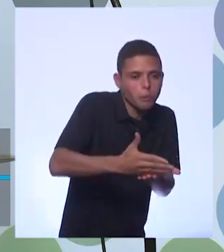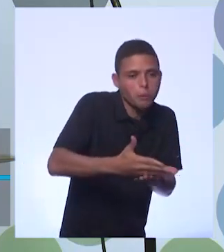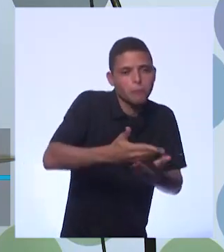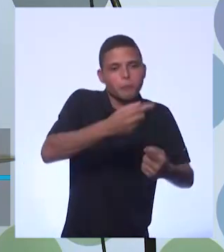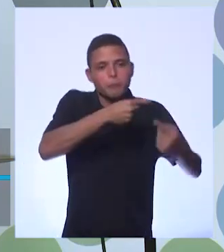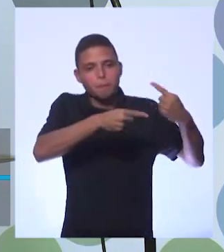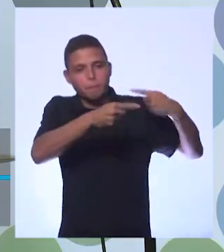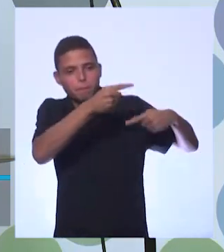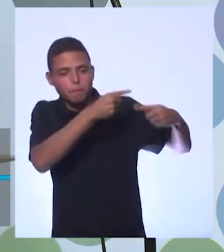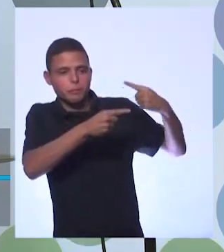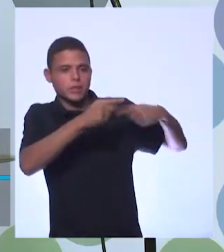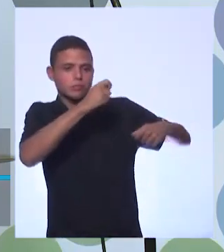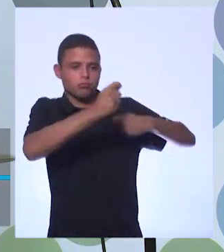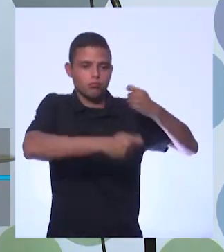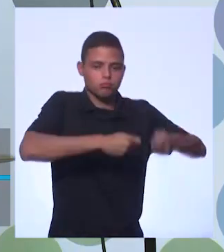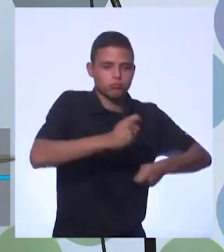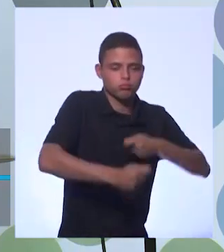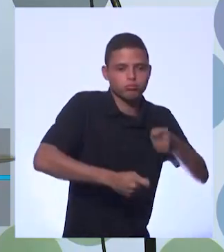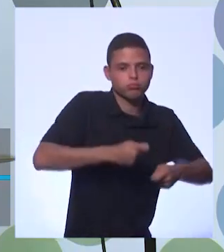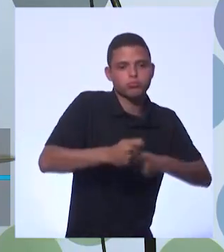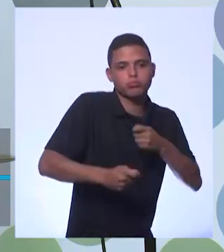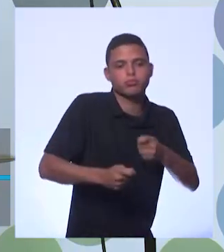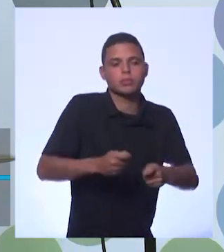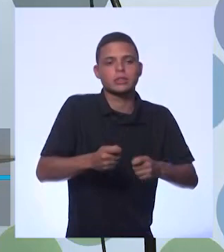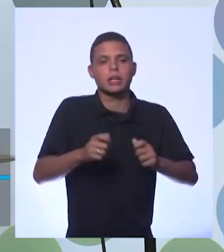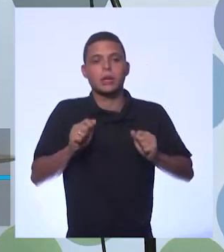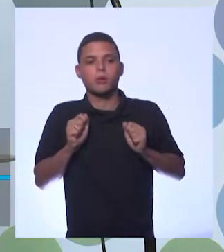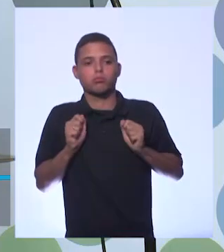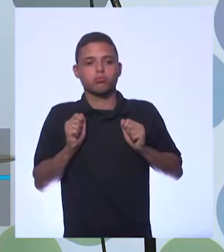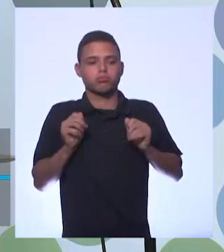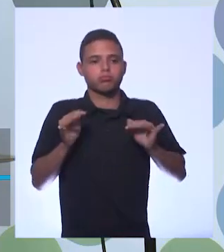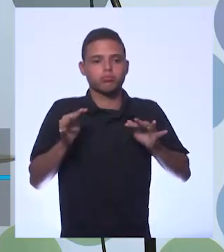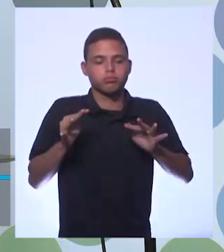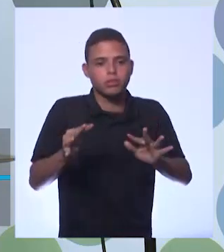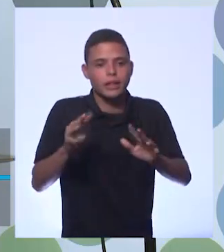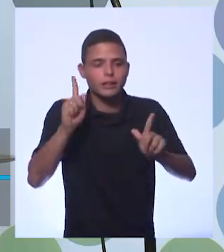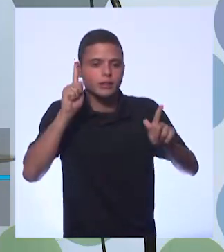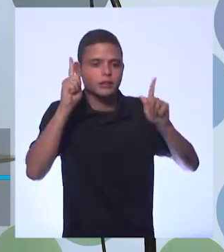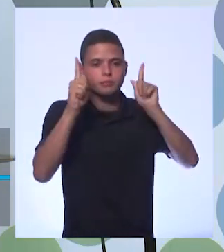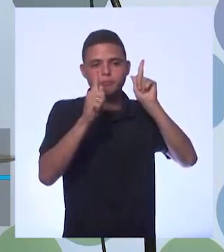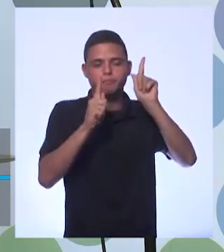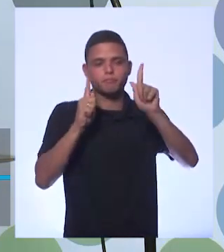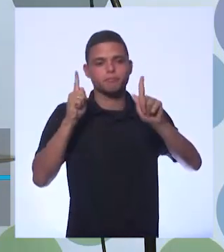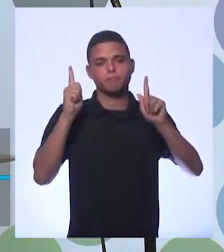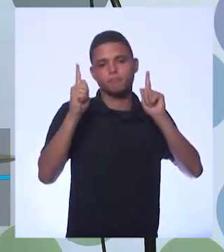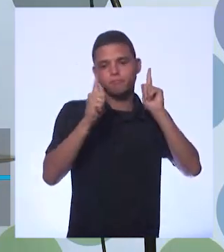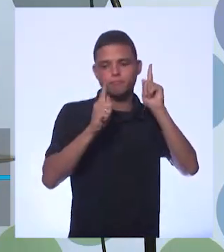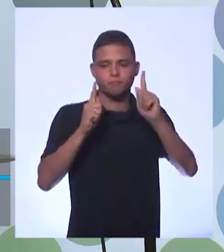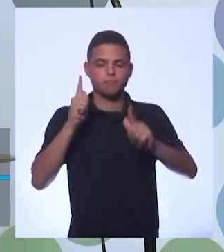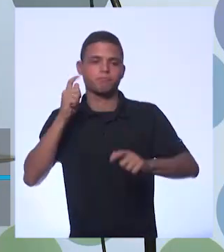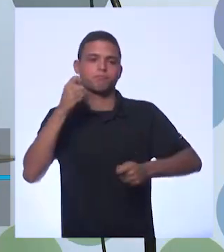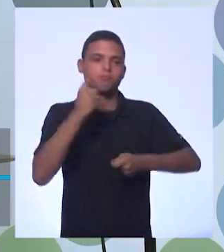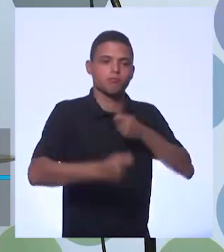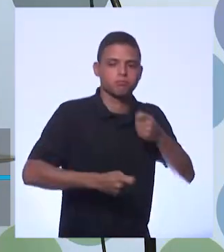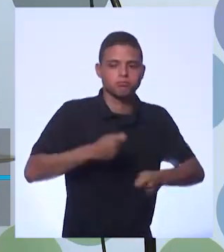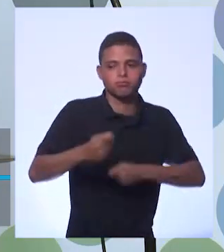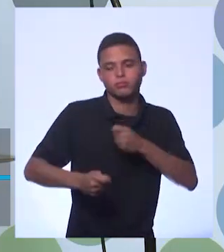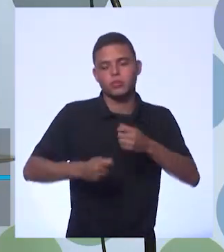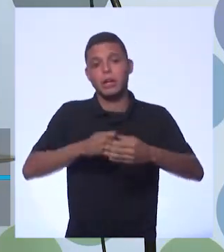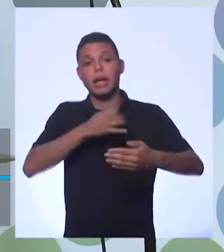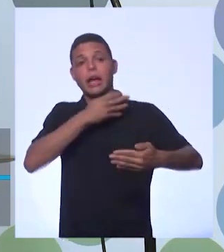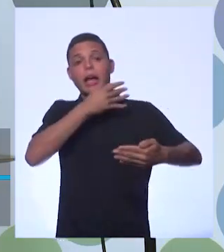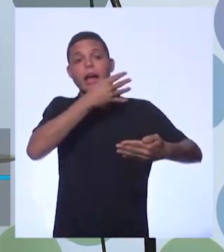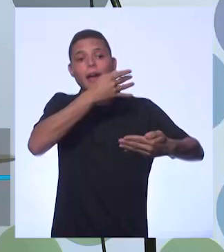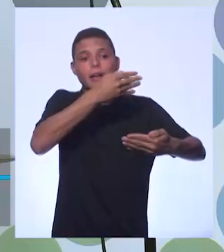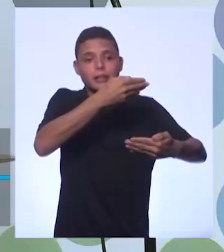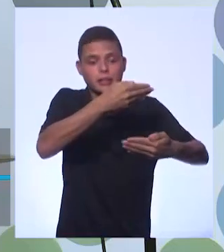é justamente esse ato, esse gesto, né? Então, o toque ancestral, né, do samba, eu